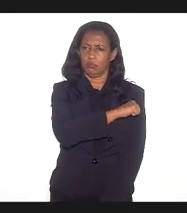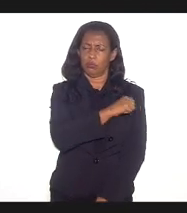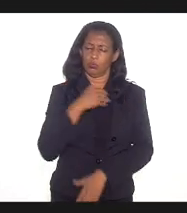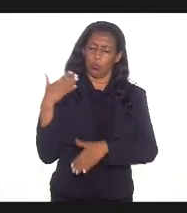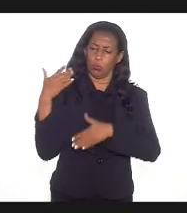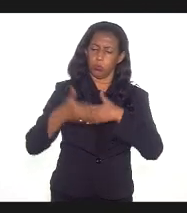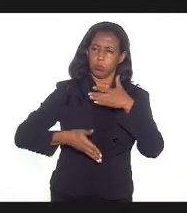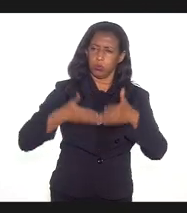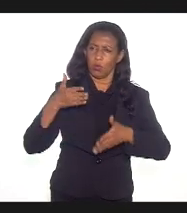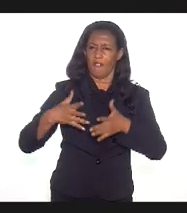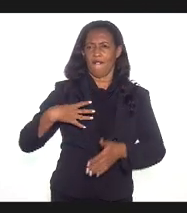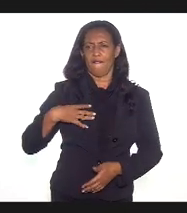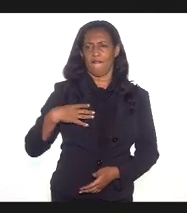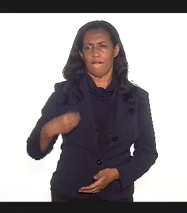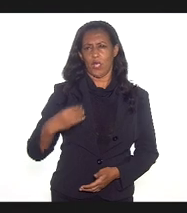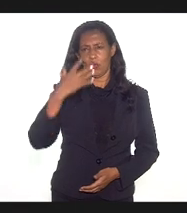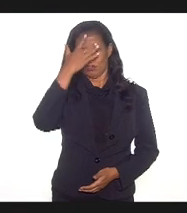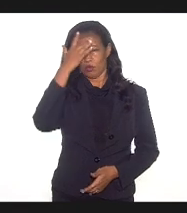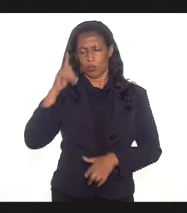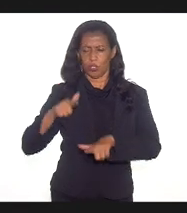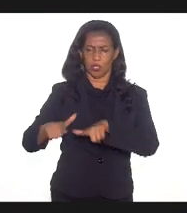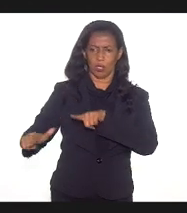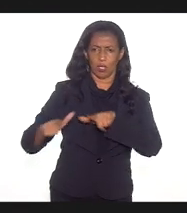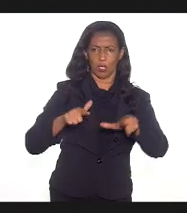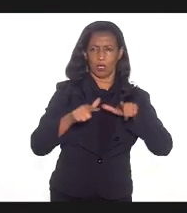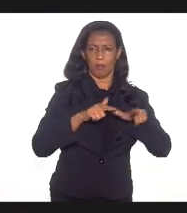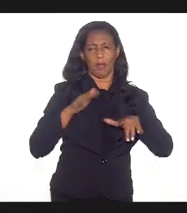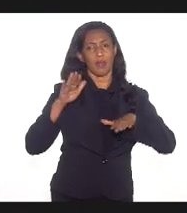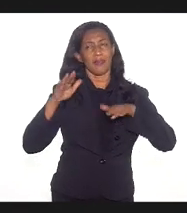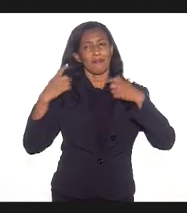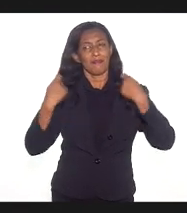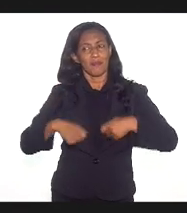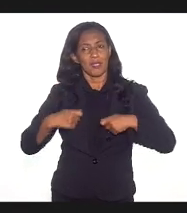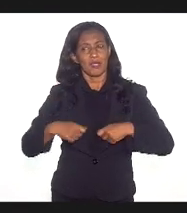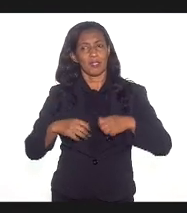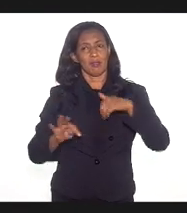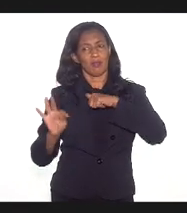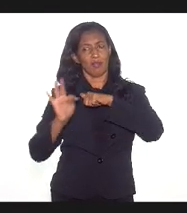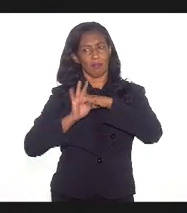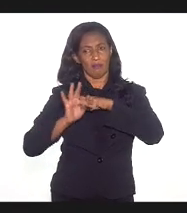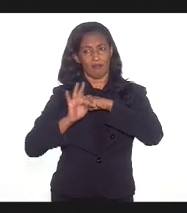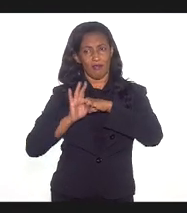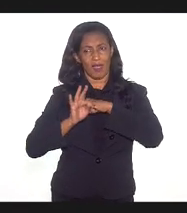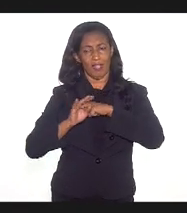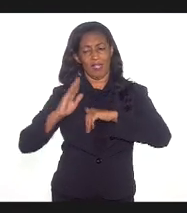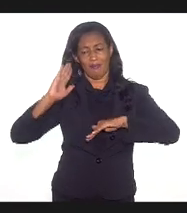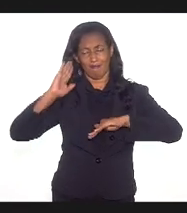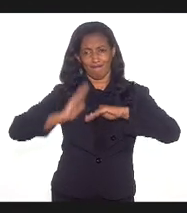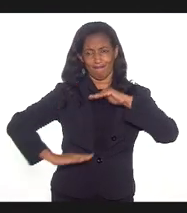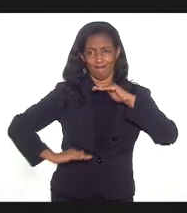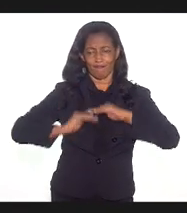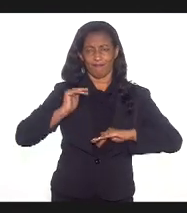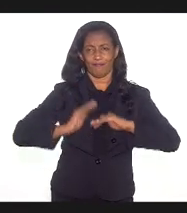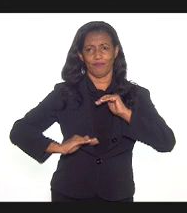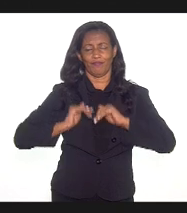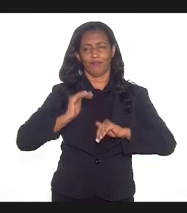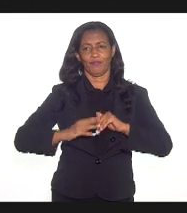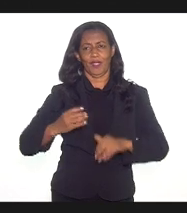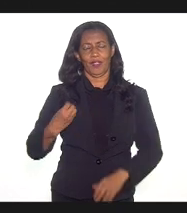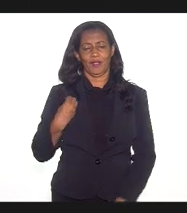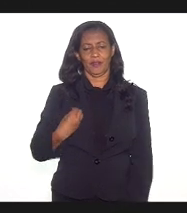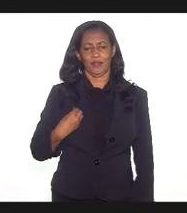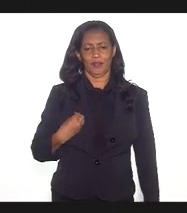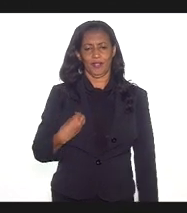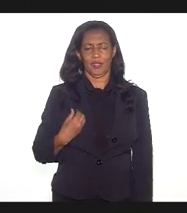classe trabalhadora, que dependem da rede FAETEC para conseguir um sucesso em sua vida, né? E aí eu quero endossar, né,